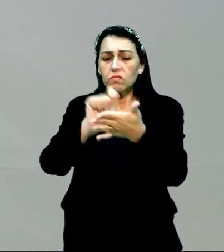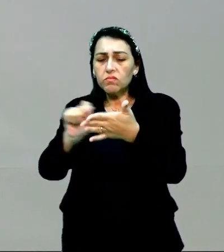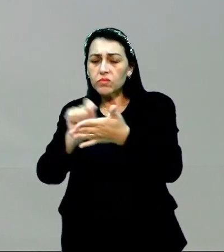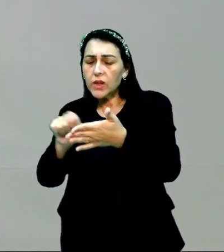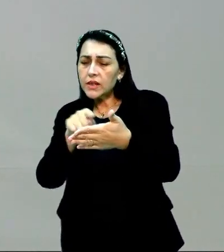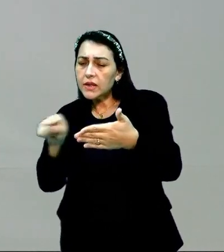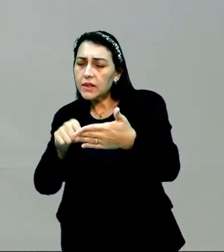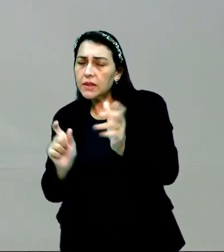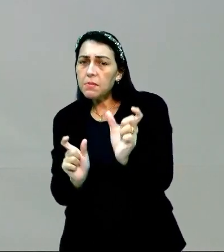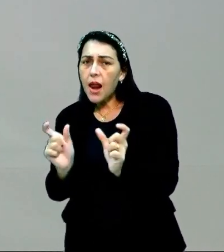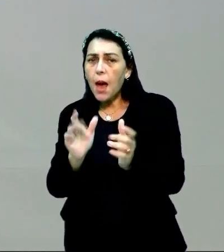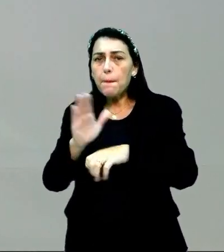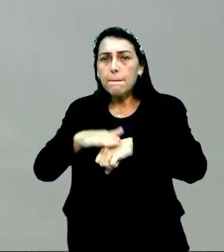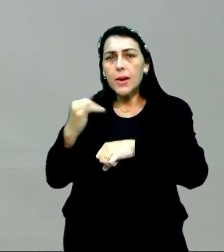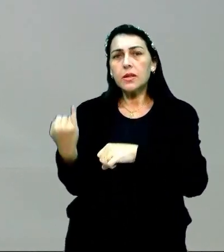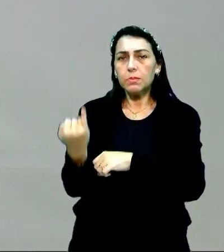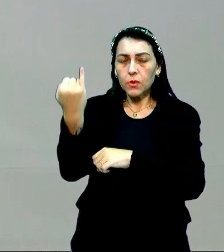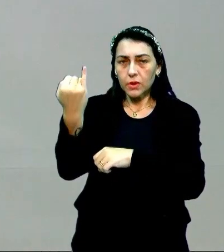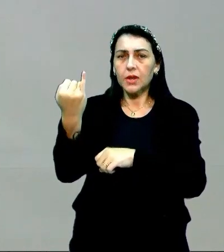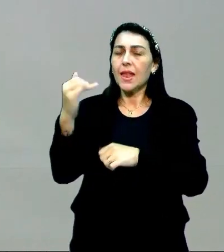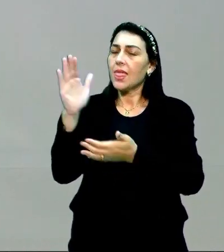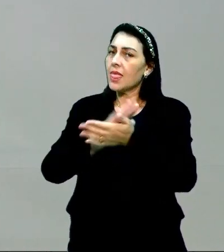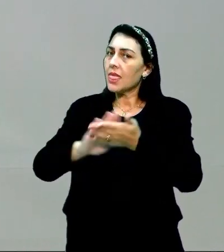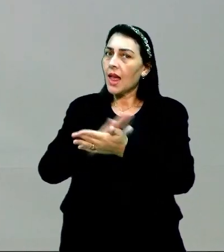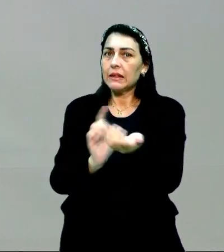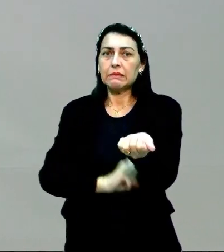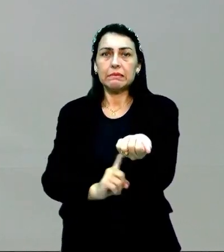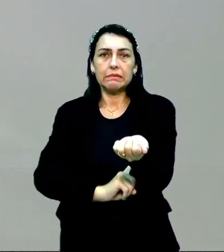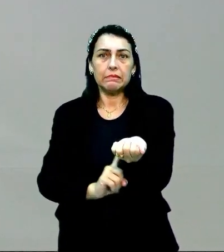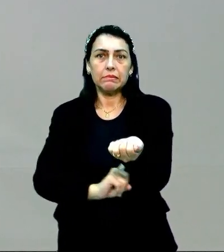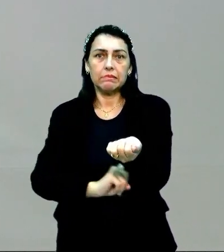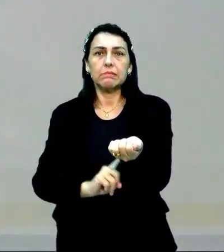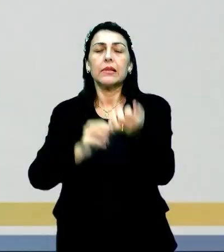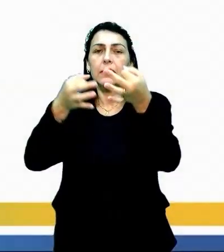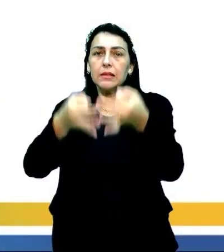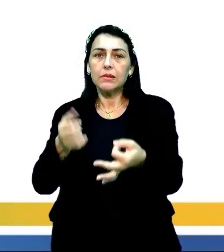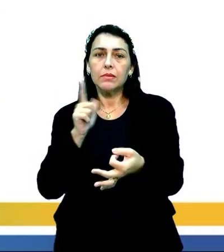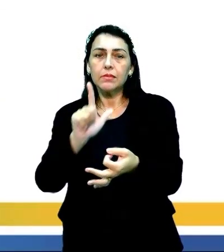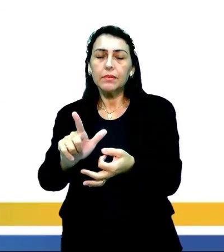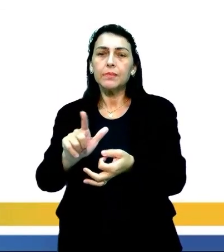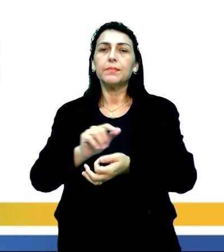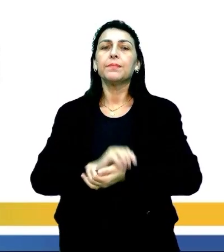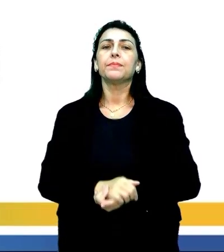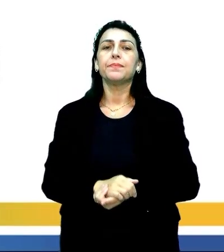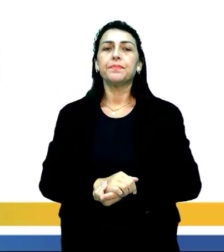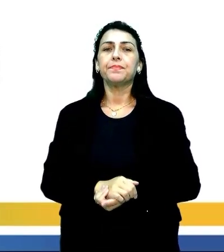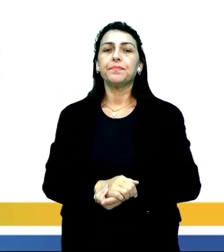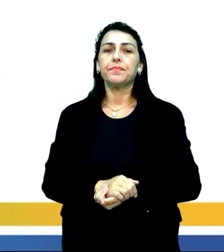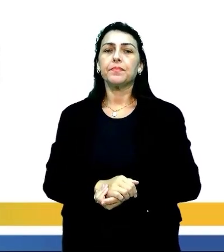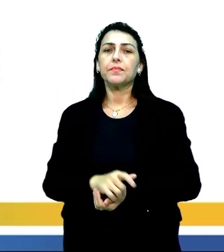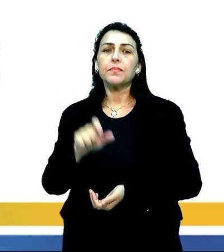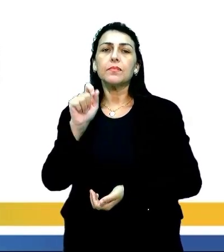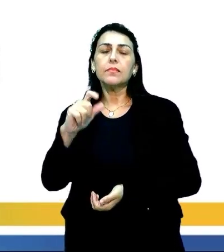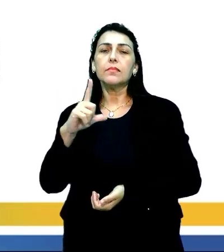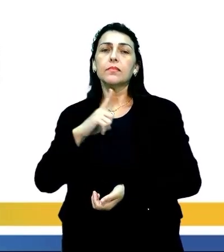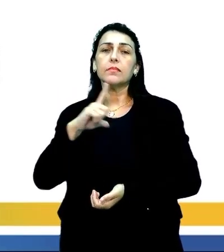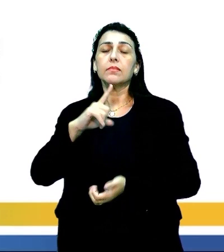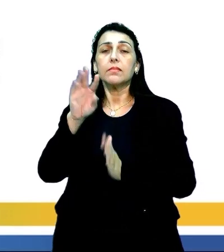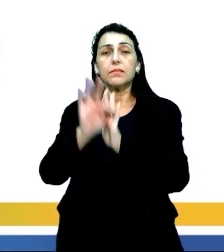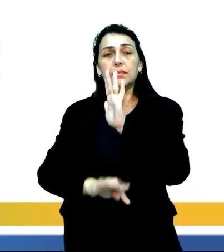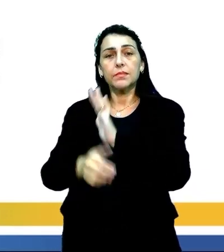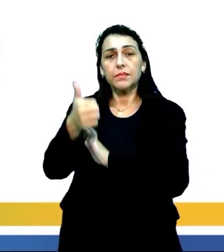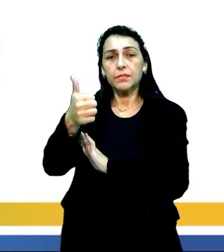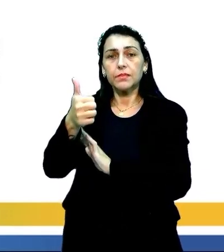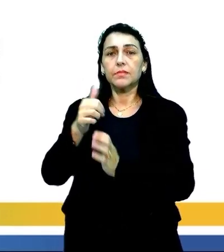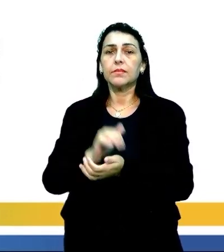grifar as partes mais importantes e nada de nervosismo, vai dar tudo certo. Então, o que tem aí no texto